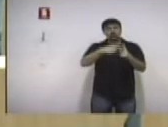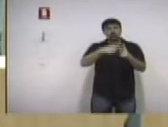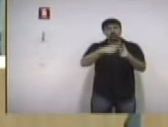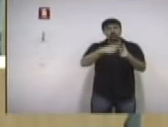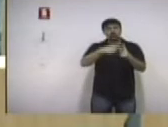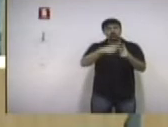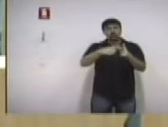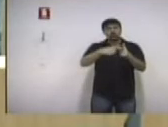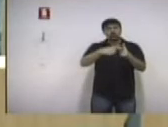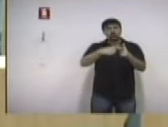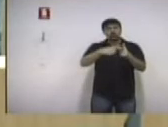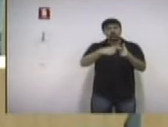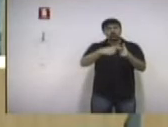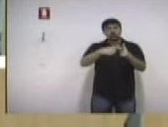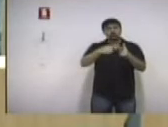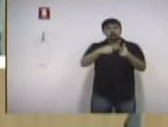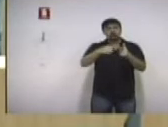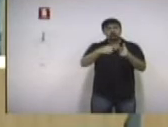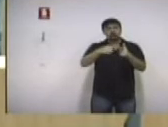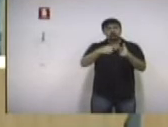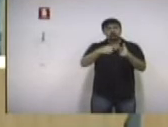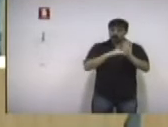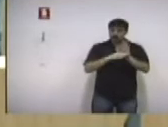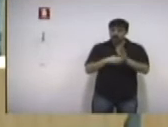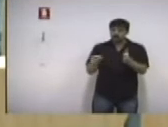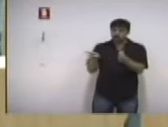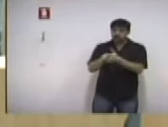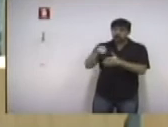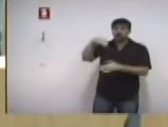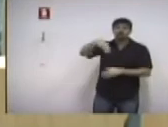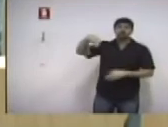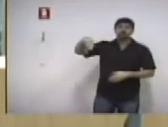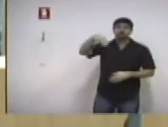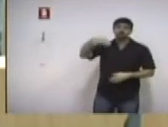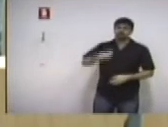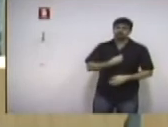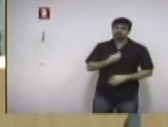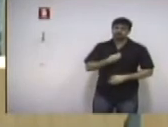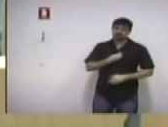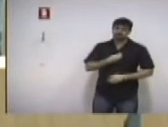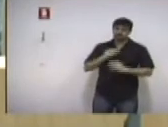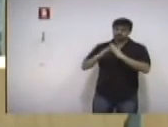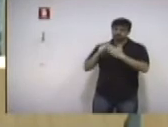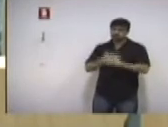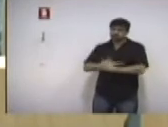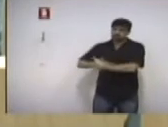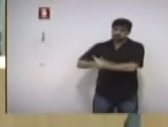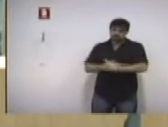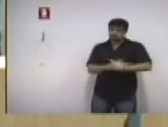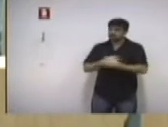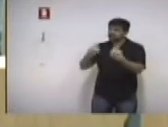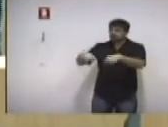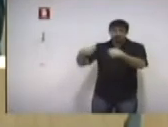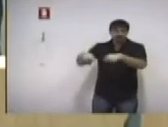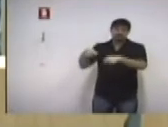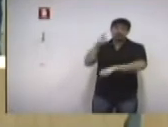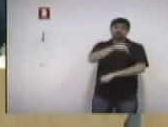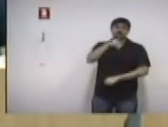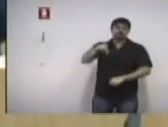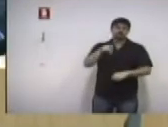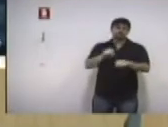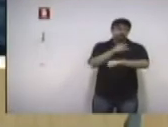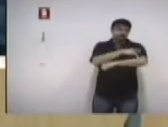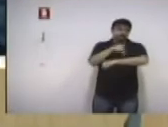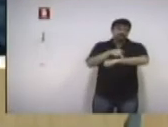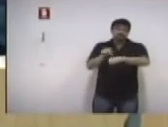direitinho conforme o táxi tá pedindo e Conforme a lei impede eu tô passando o que me passaram tá para poder tentar ajudar